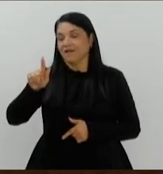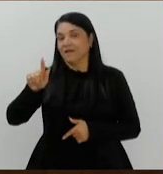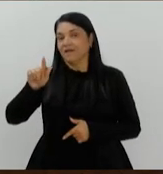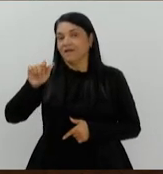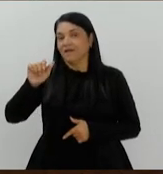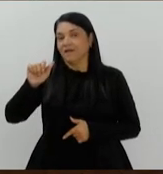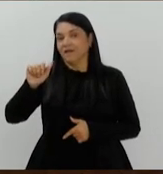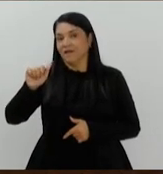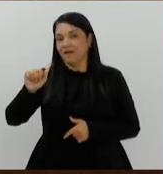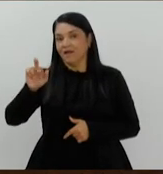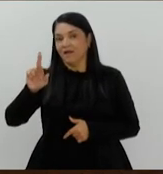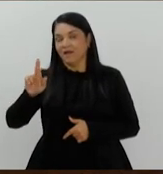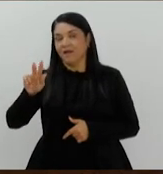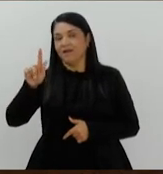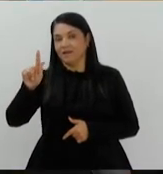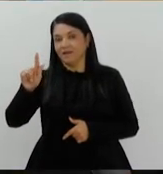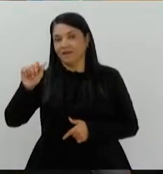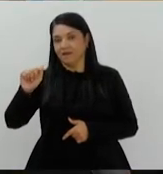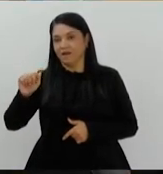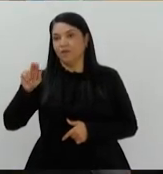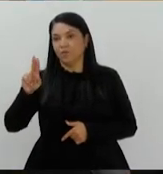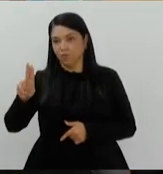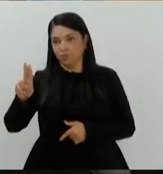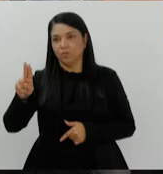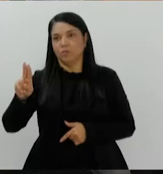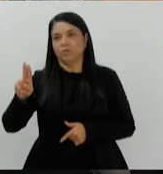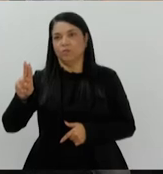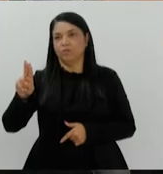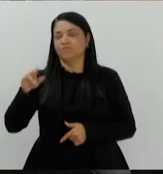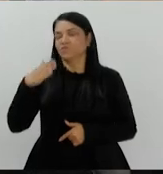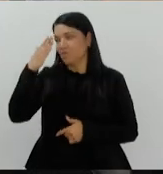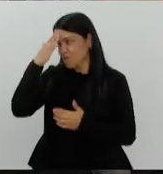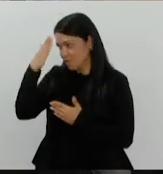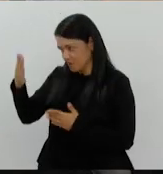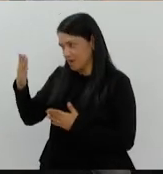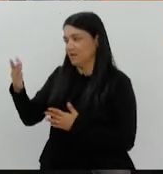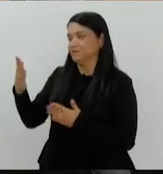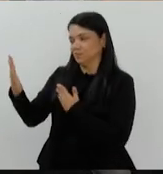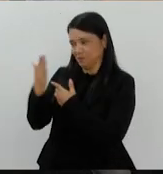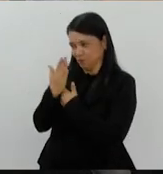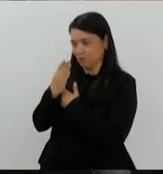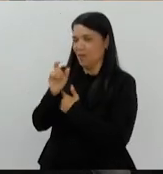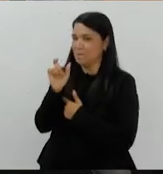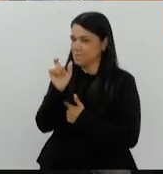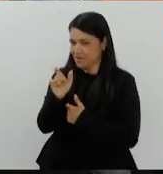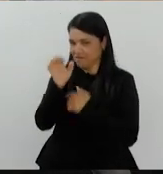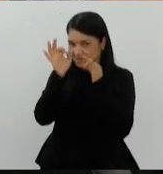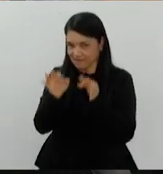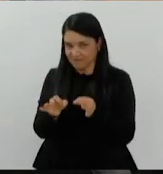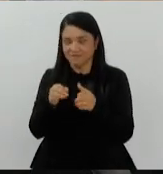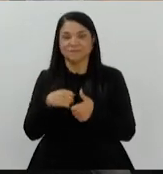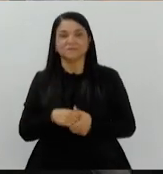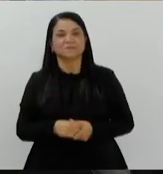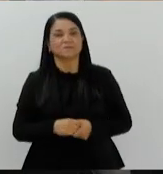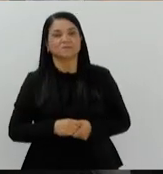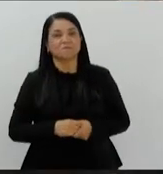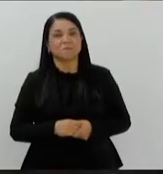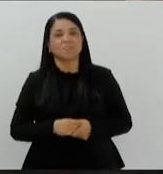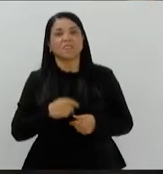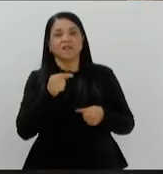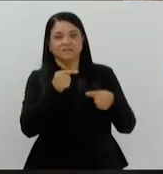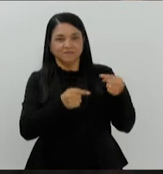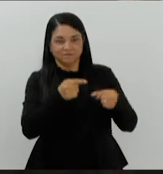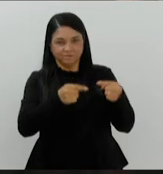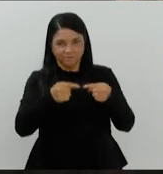Gargaú? É. Gargaú. Muito obrigada. Gargaú. Em